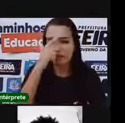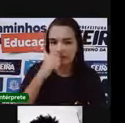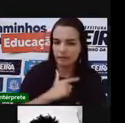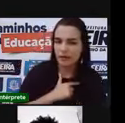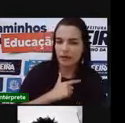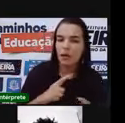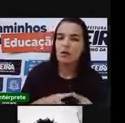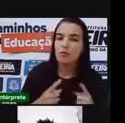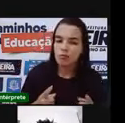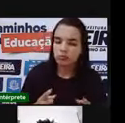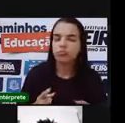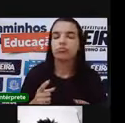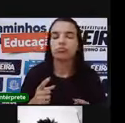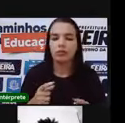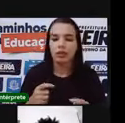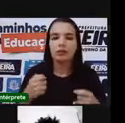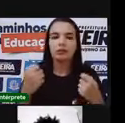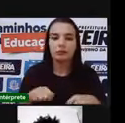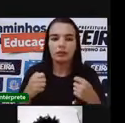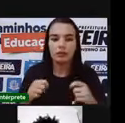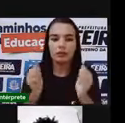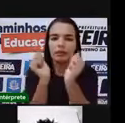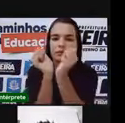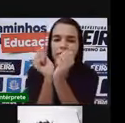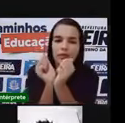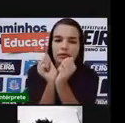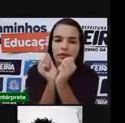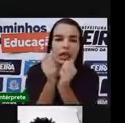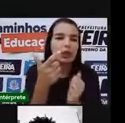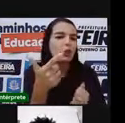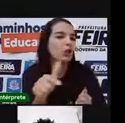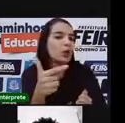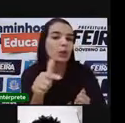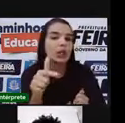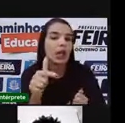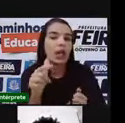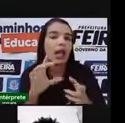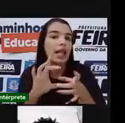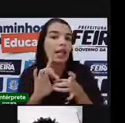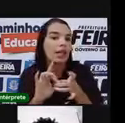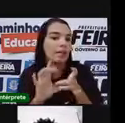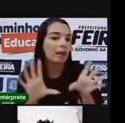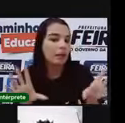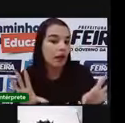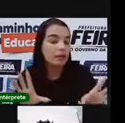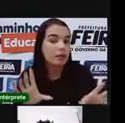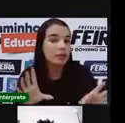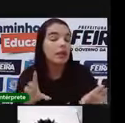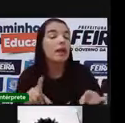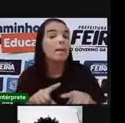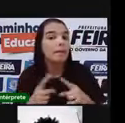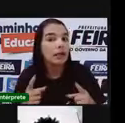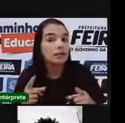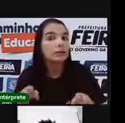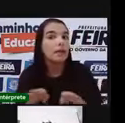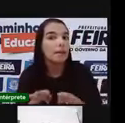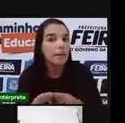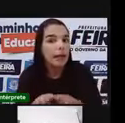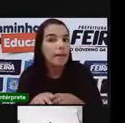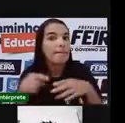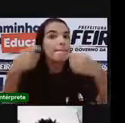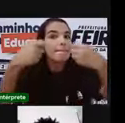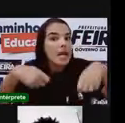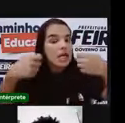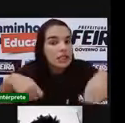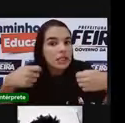nessa condição de privação da sua liberdade, elas também merecem, tá certo? Ser respeitado.